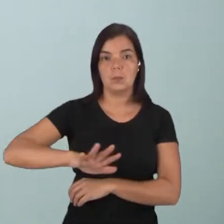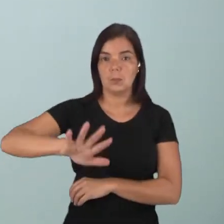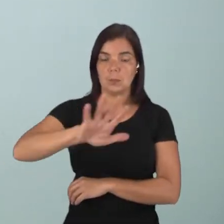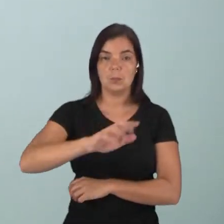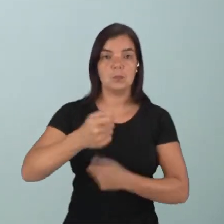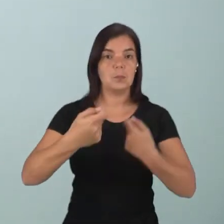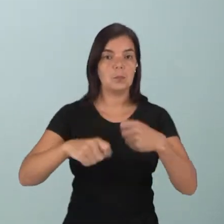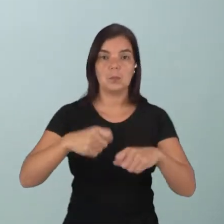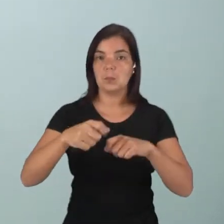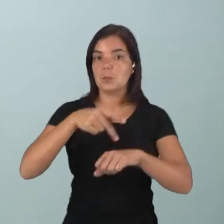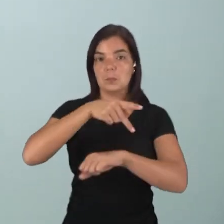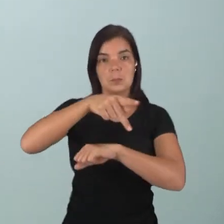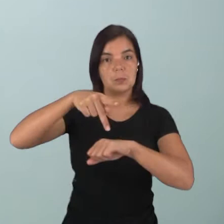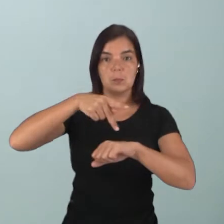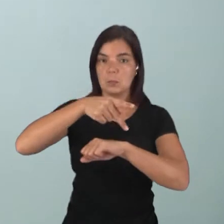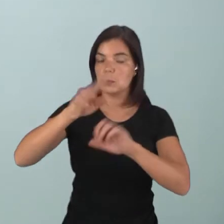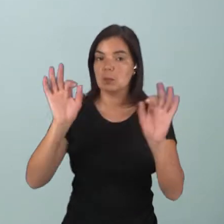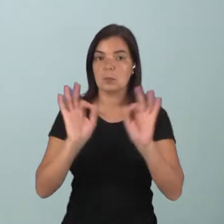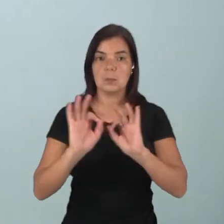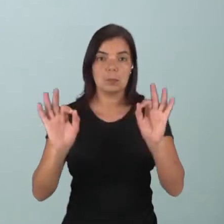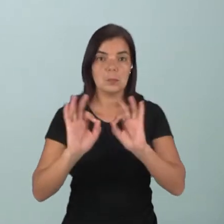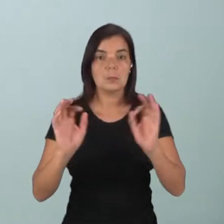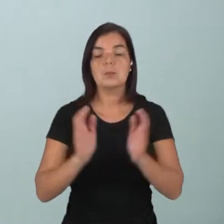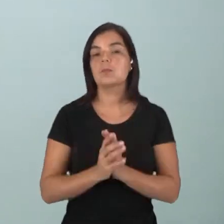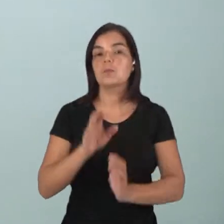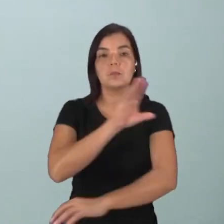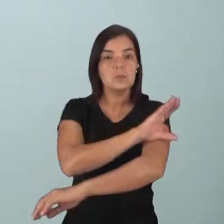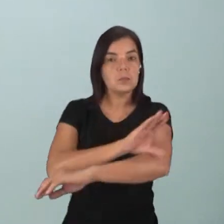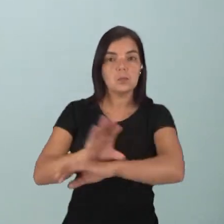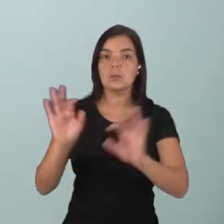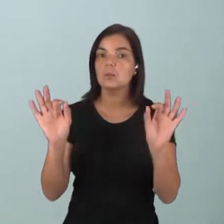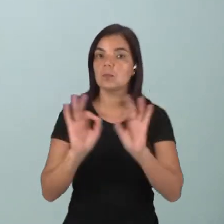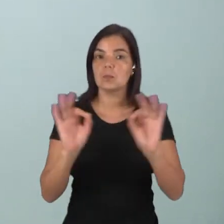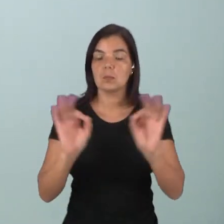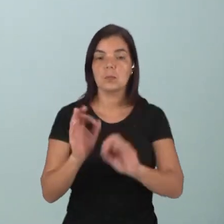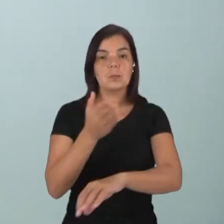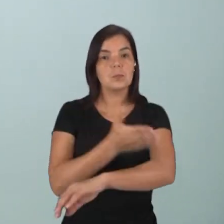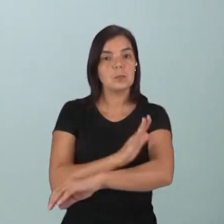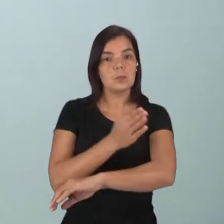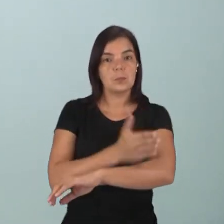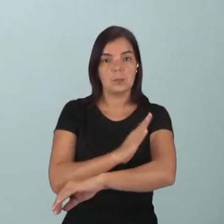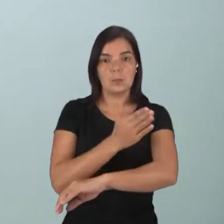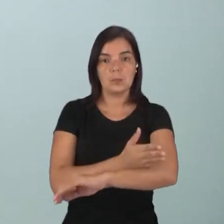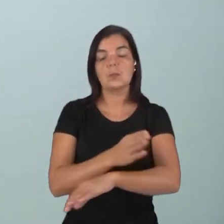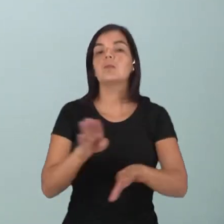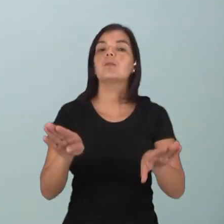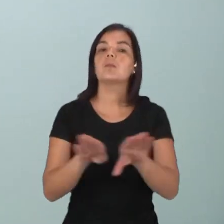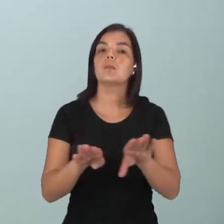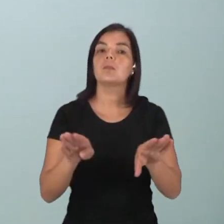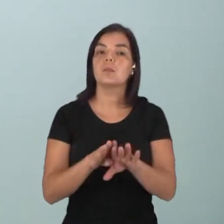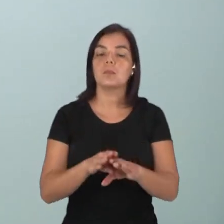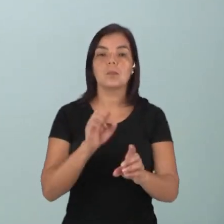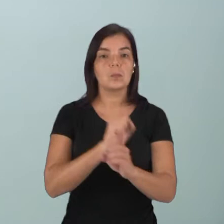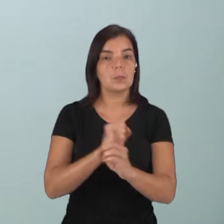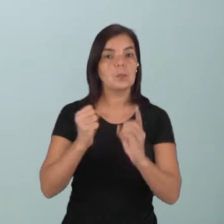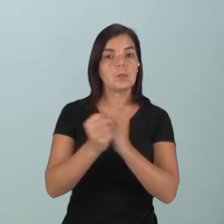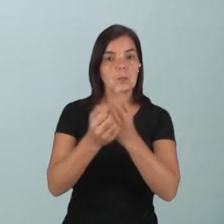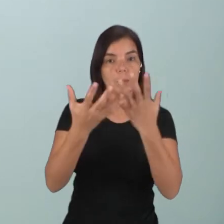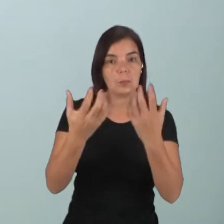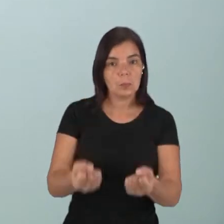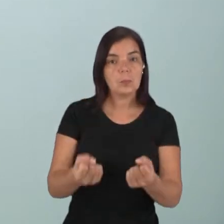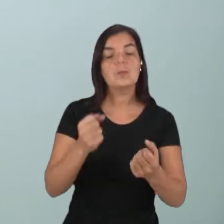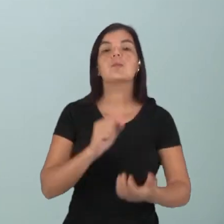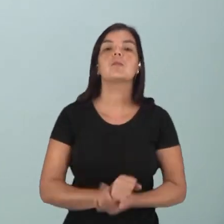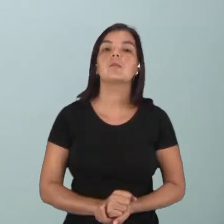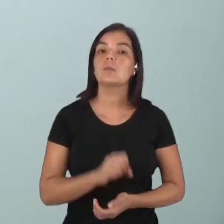não depende de país, não depende de cultura, elas são práticas, né, que são socialmente